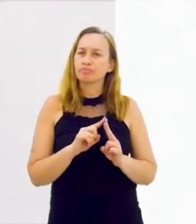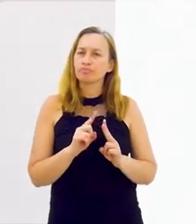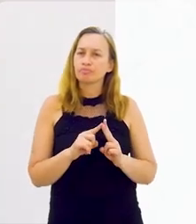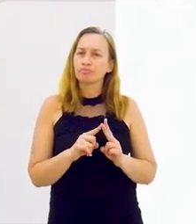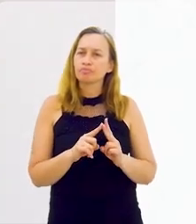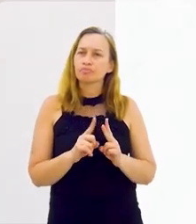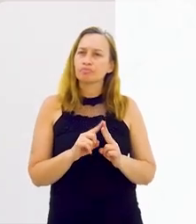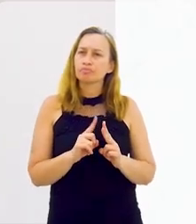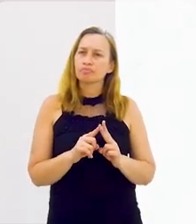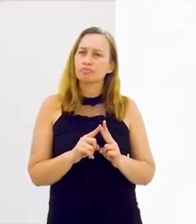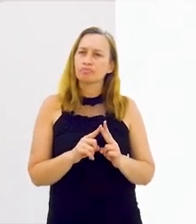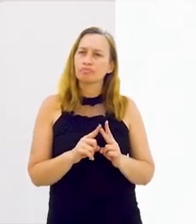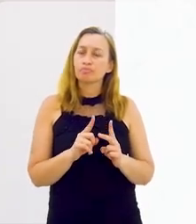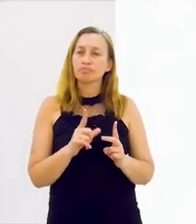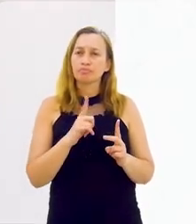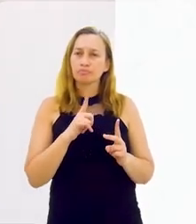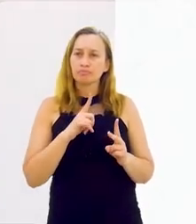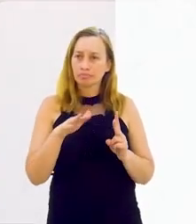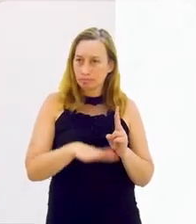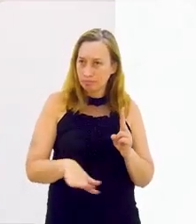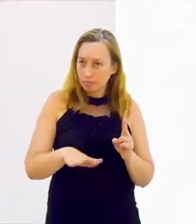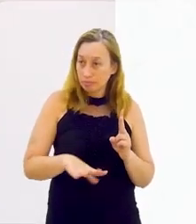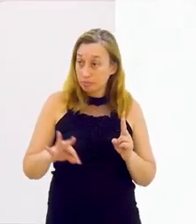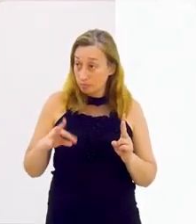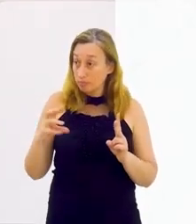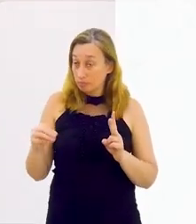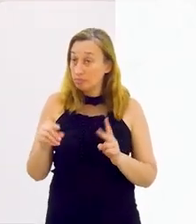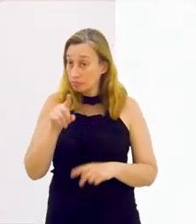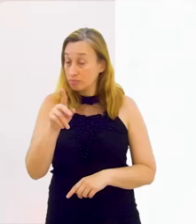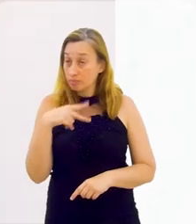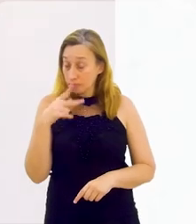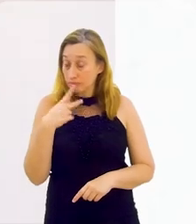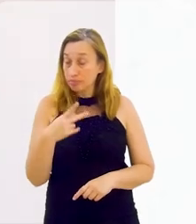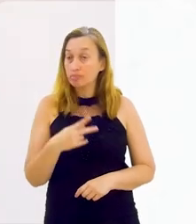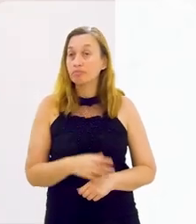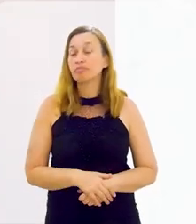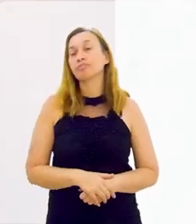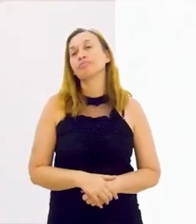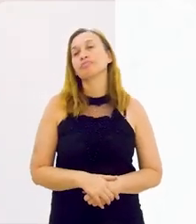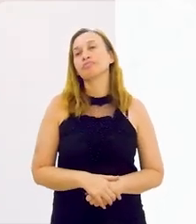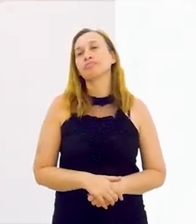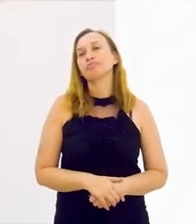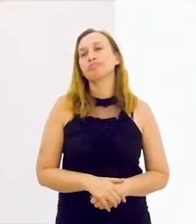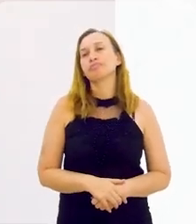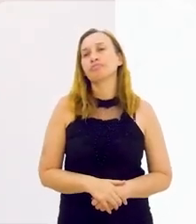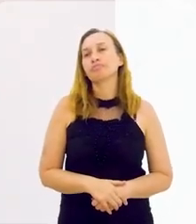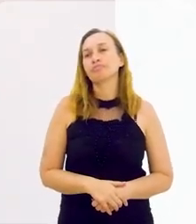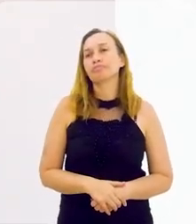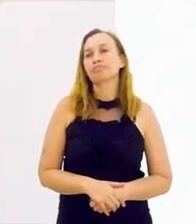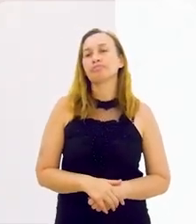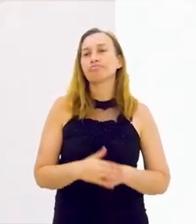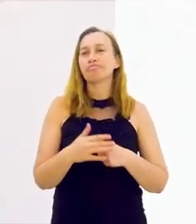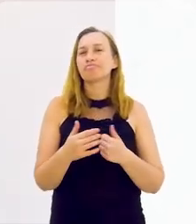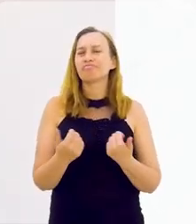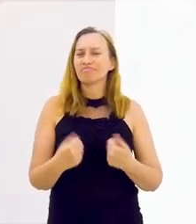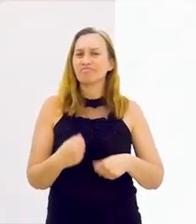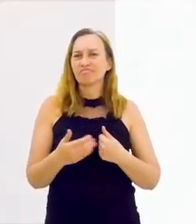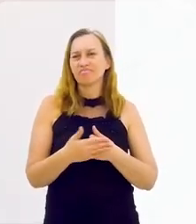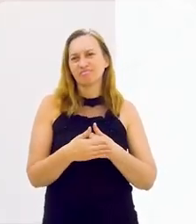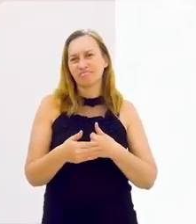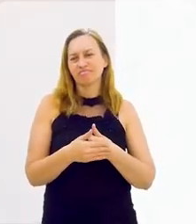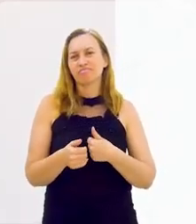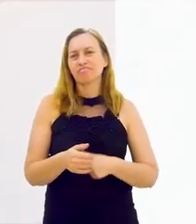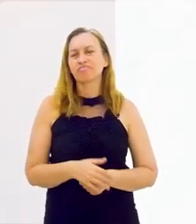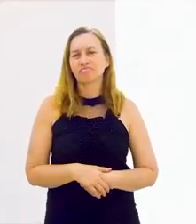como é que eu posso falar? Tem duas maneiras. Tem a criança que, por tudo isso, né, que você falou, tudo isso que a gente está conversando aqui, é